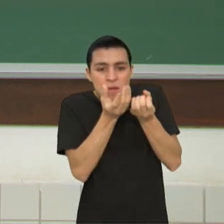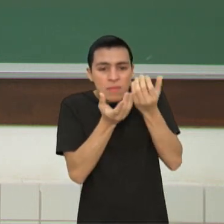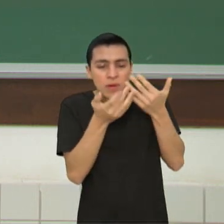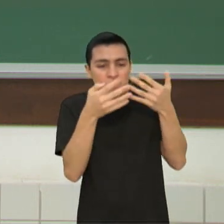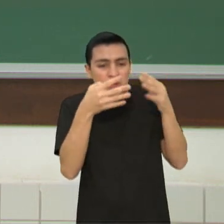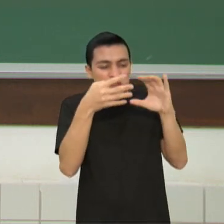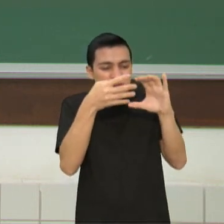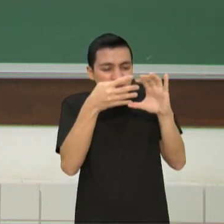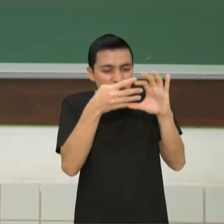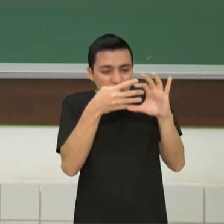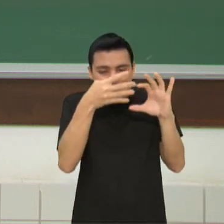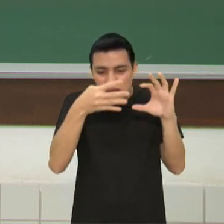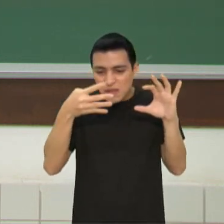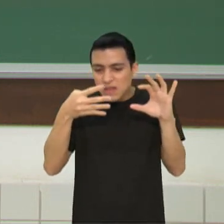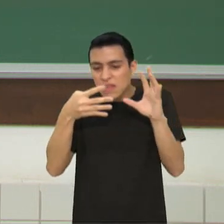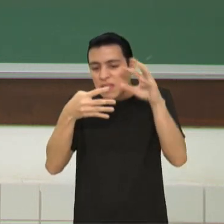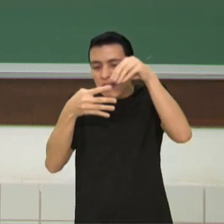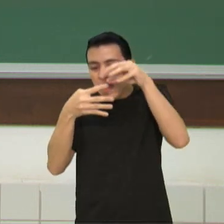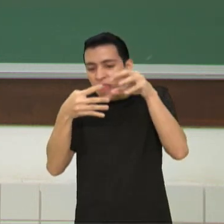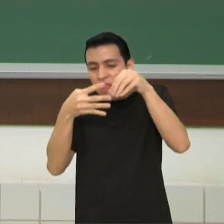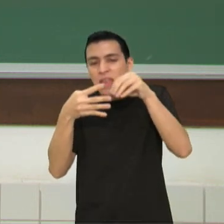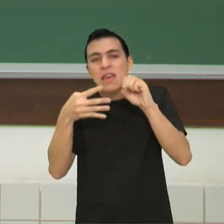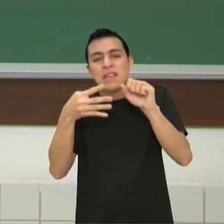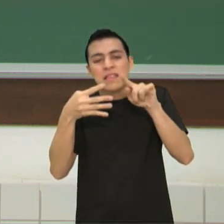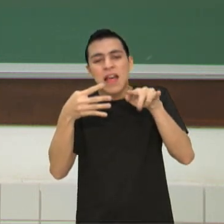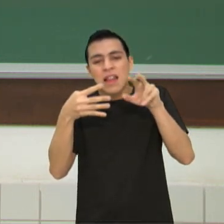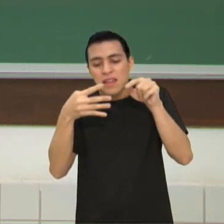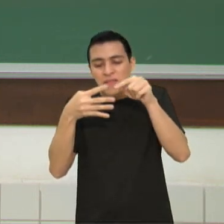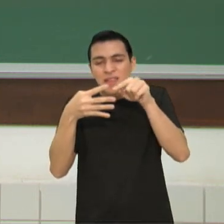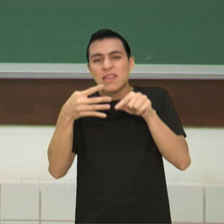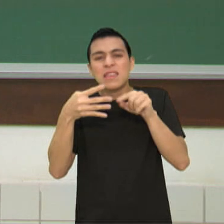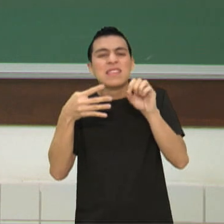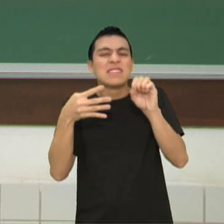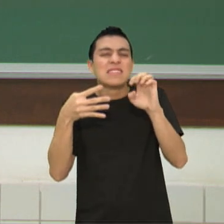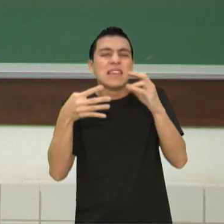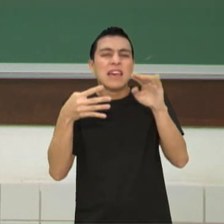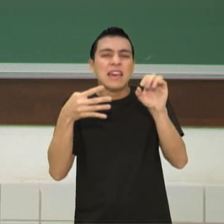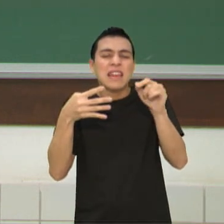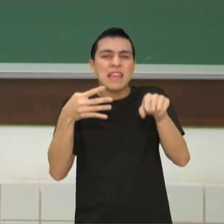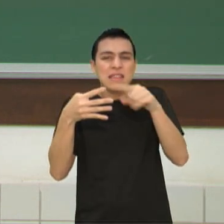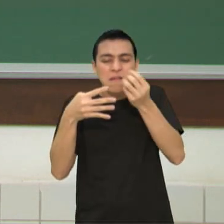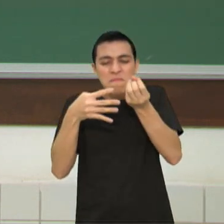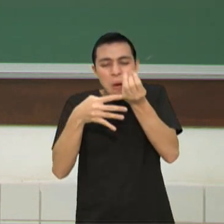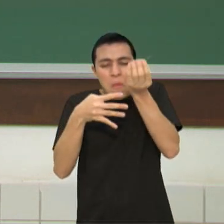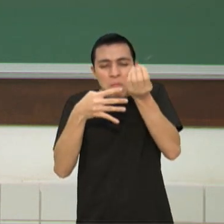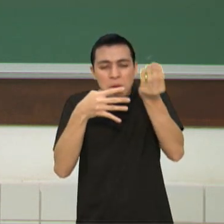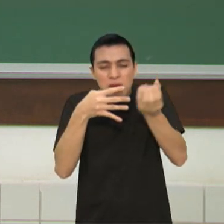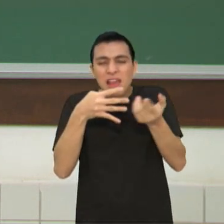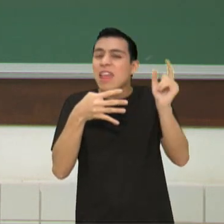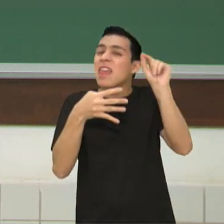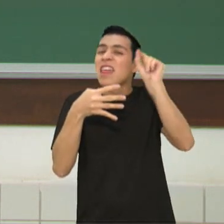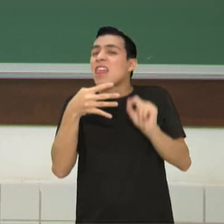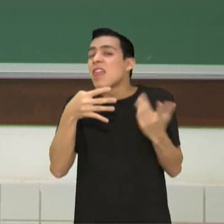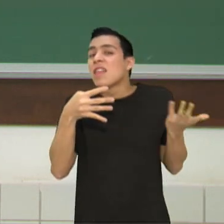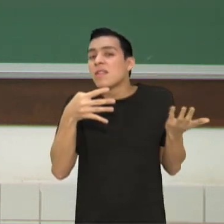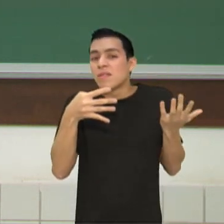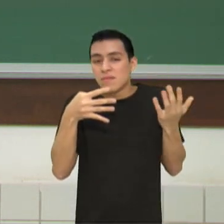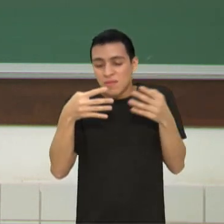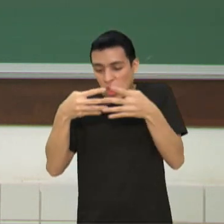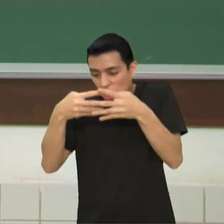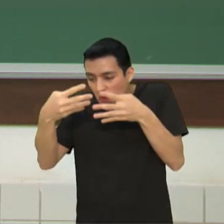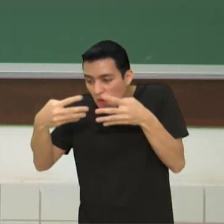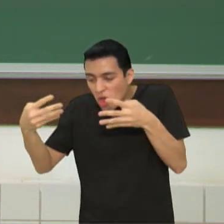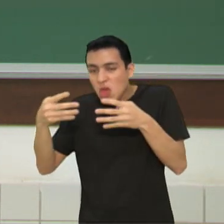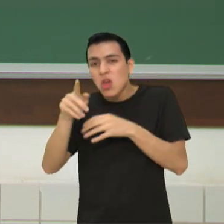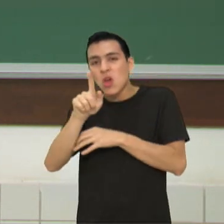bolsinhas muito pequenas com a saliva dentro, que a gente chama isso de secreção, liberar substâncias. Quem que produz essas bolsinhas? O